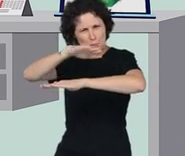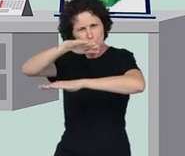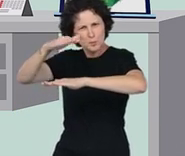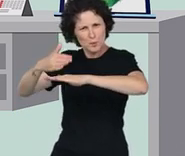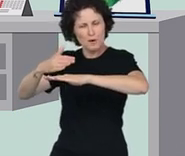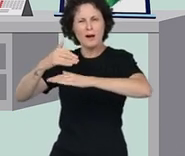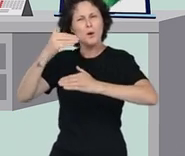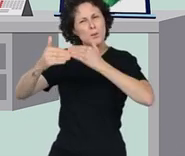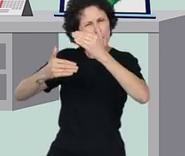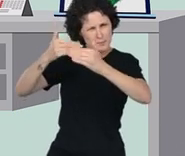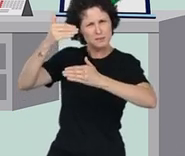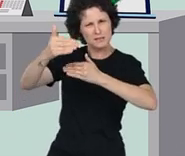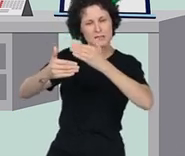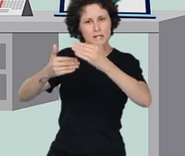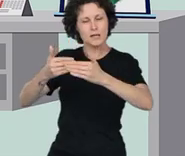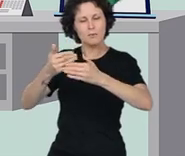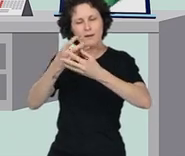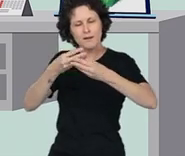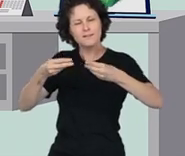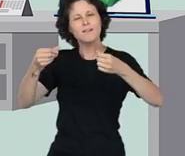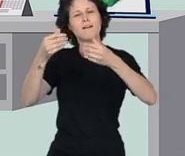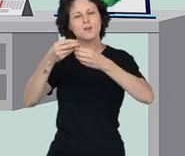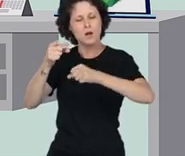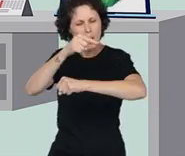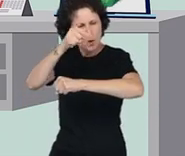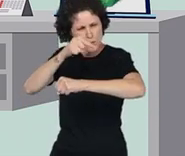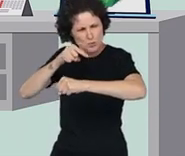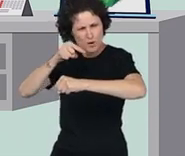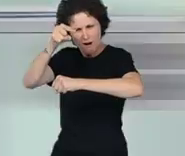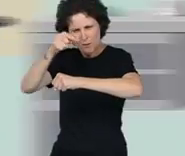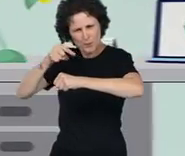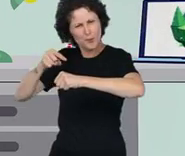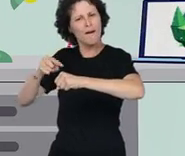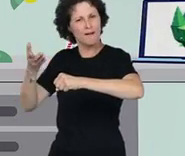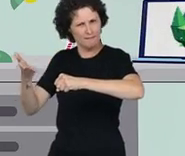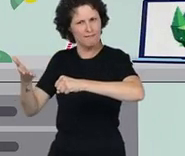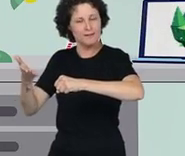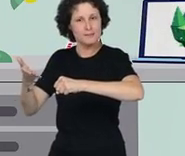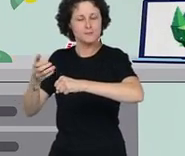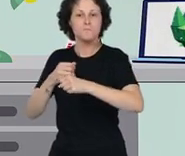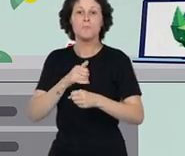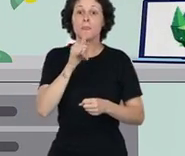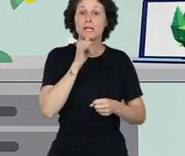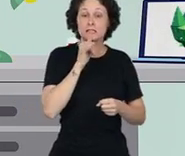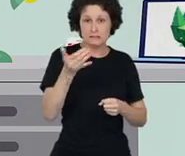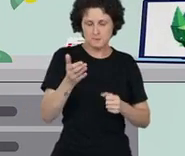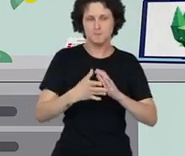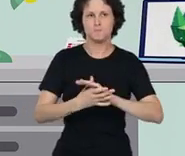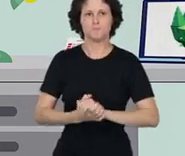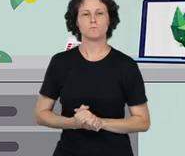muito duras, com o passar de muito tempo, isso pode gerar rachaduras. Para entender a ação da temperatura no